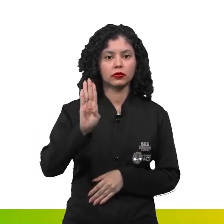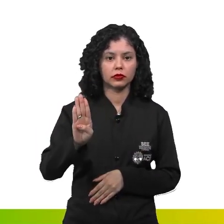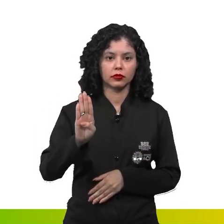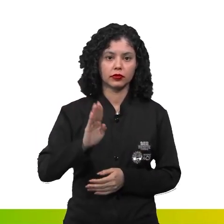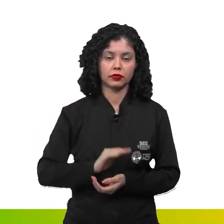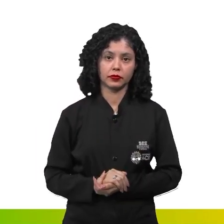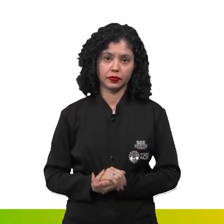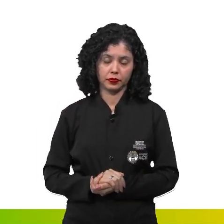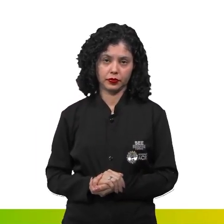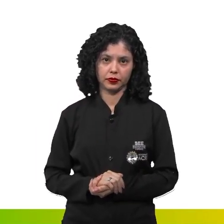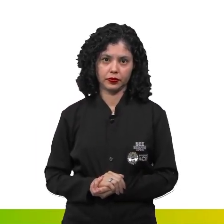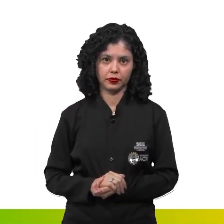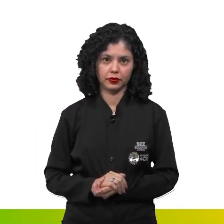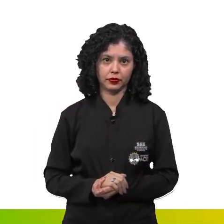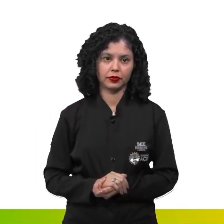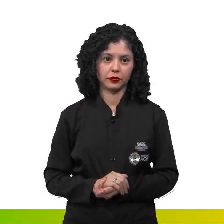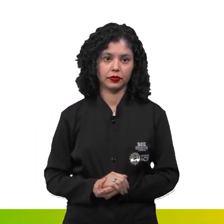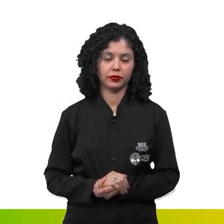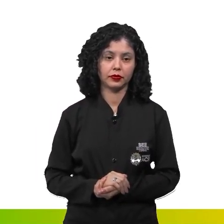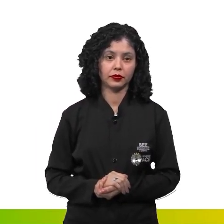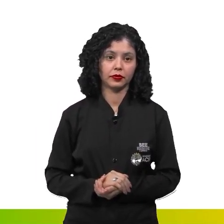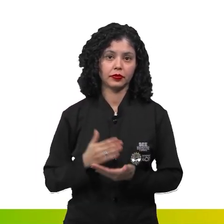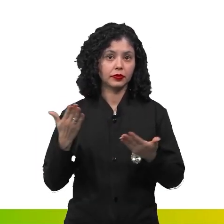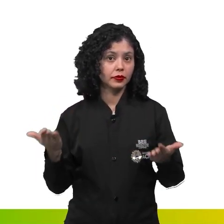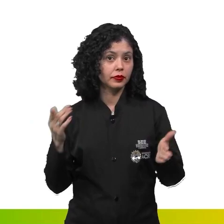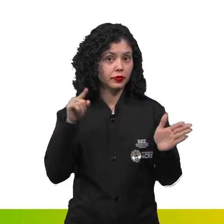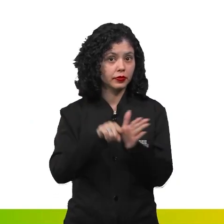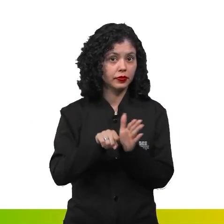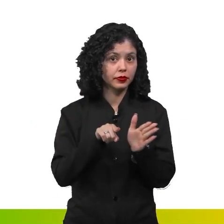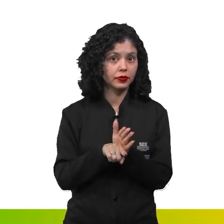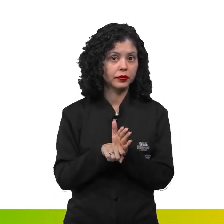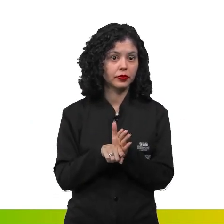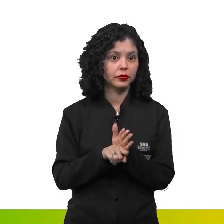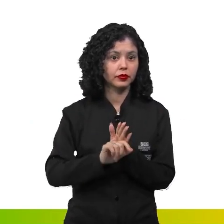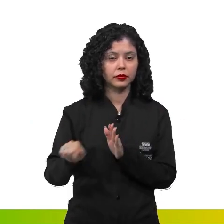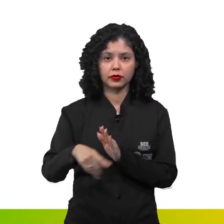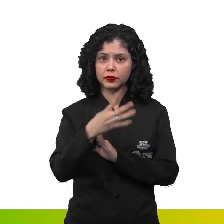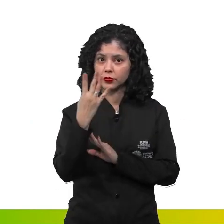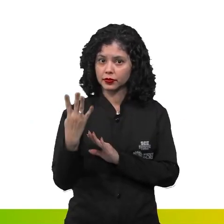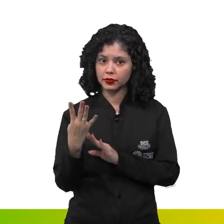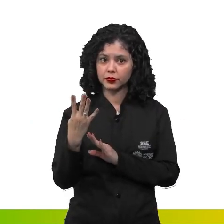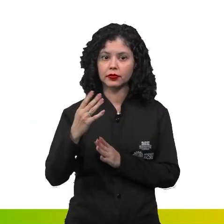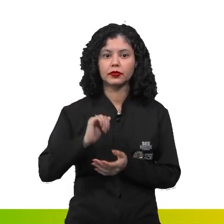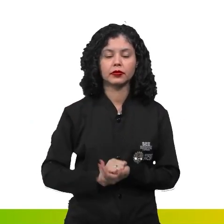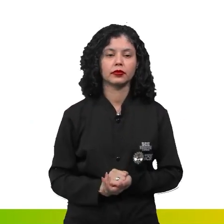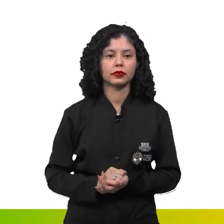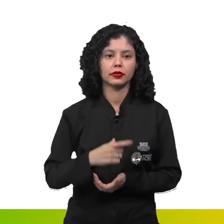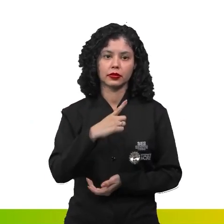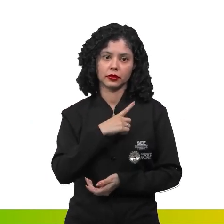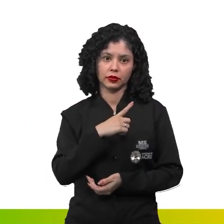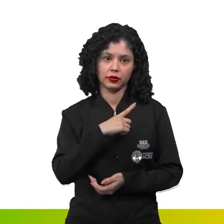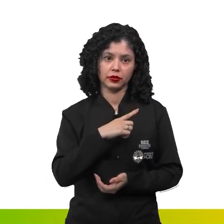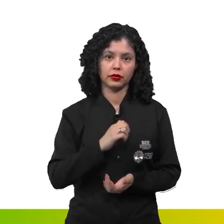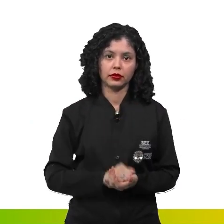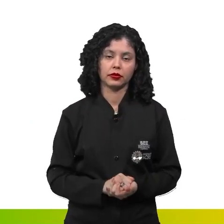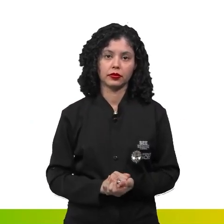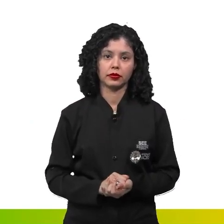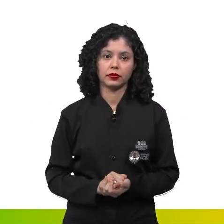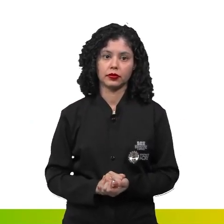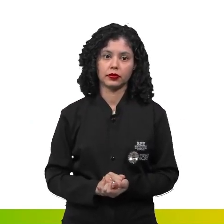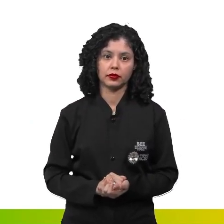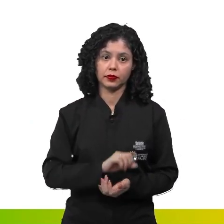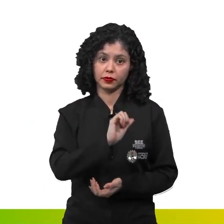kilobytes, ok? E a questão ela quer saber quantos kilobytes